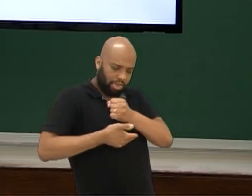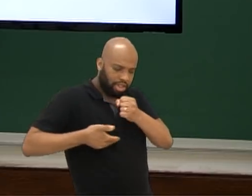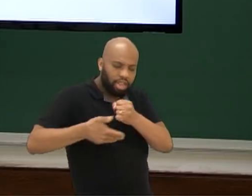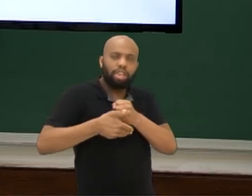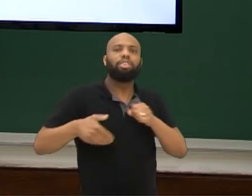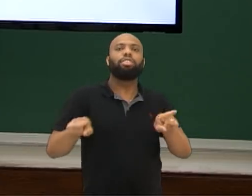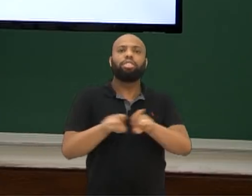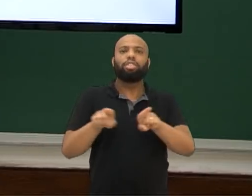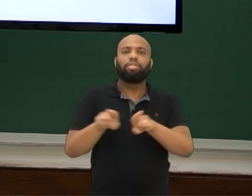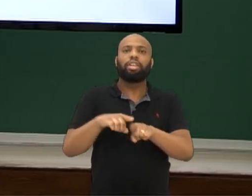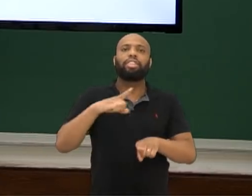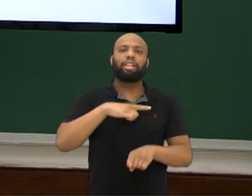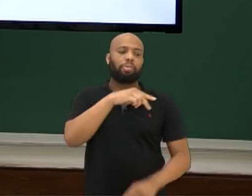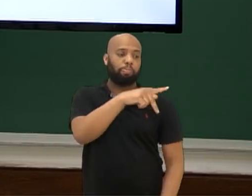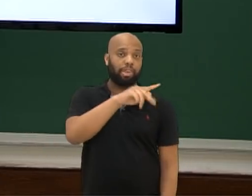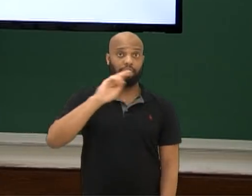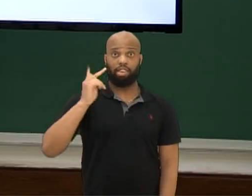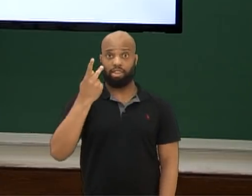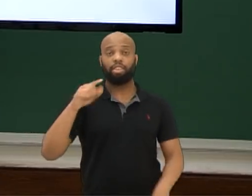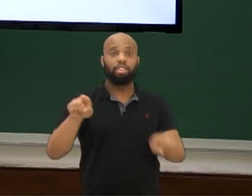um pouquinho de pH,